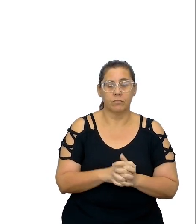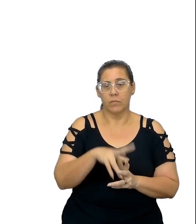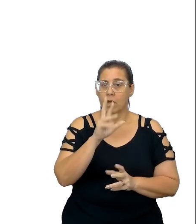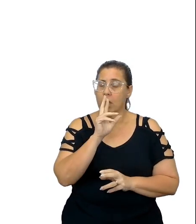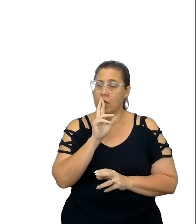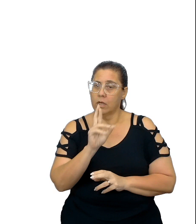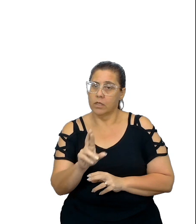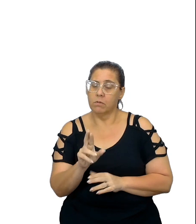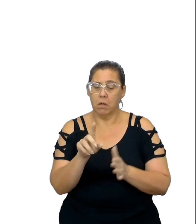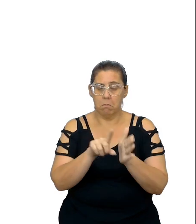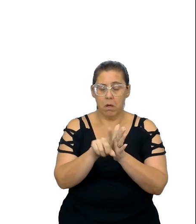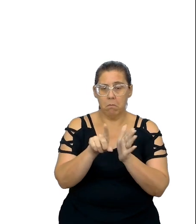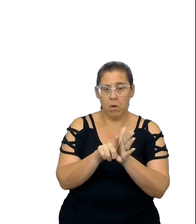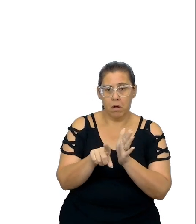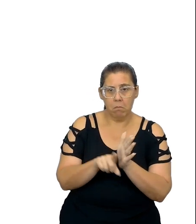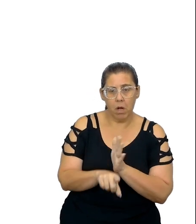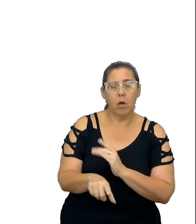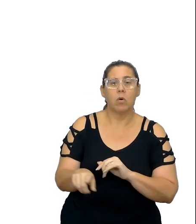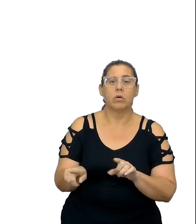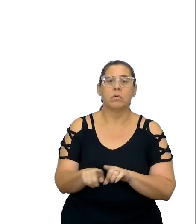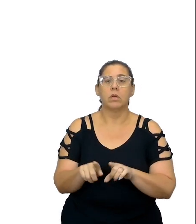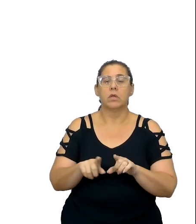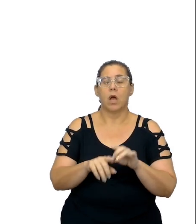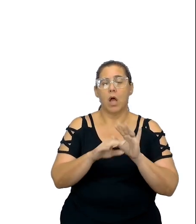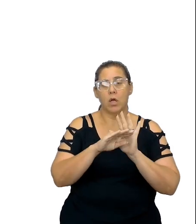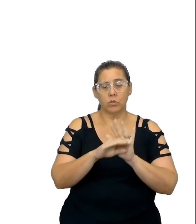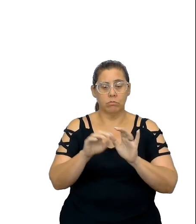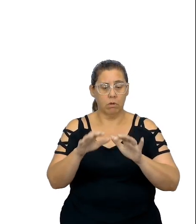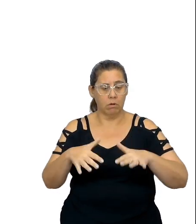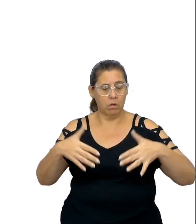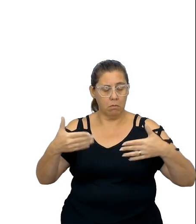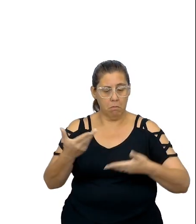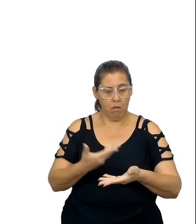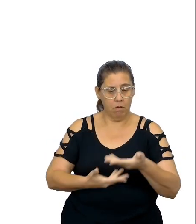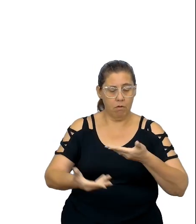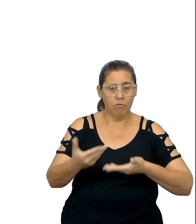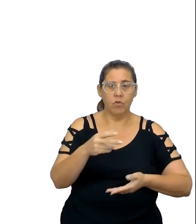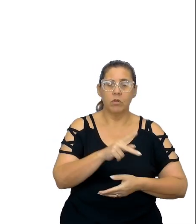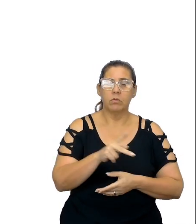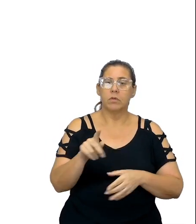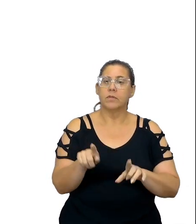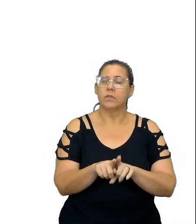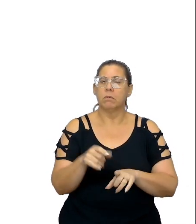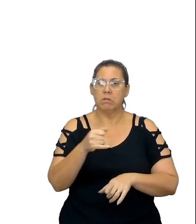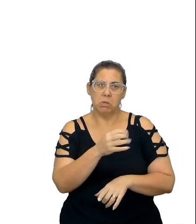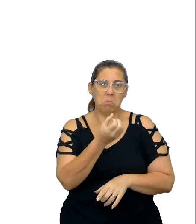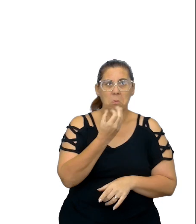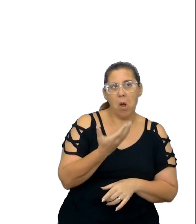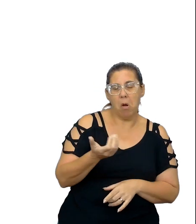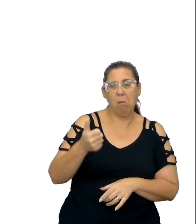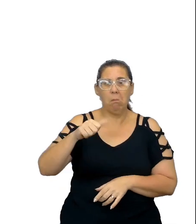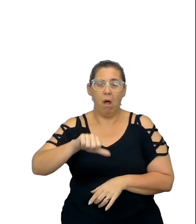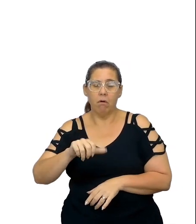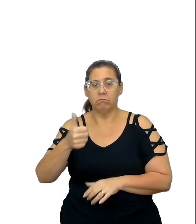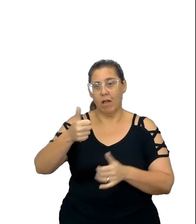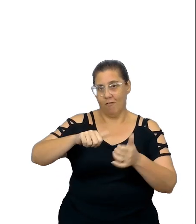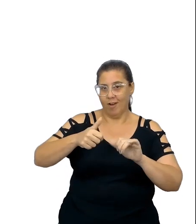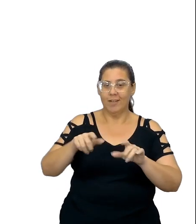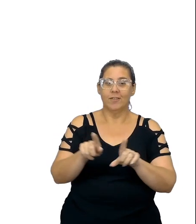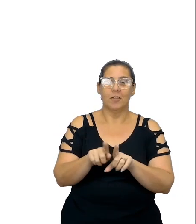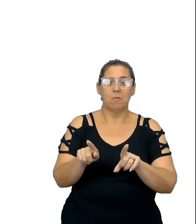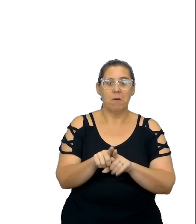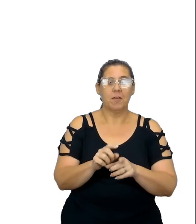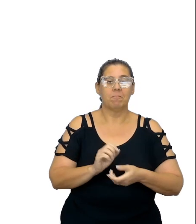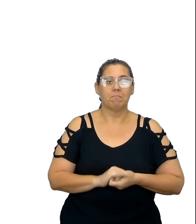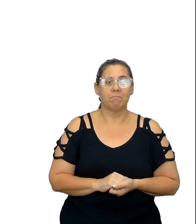respostas, questões feitas, contribuir com a plateia, mediação do professor também, se foi boa ou não, avaliado aqui também.